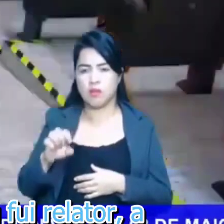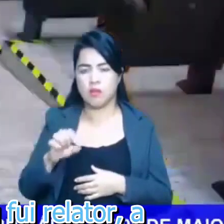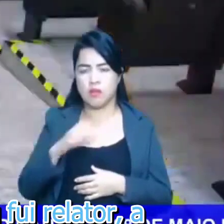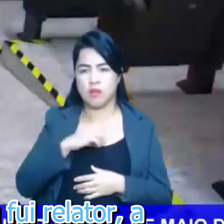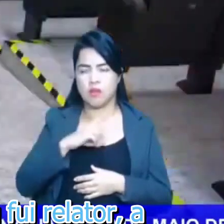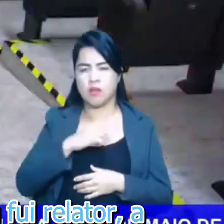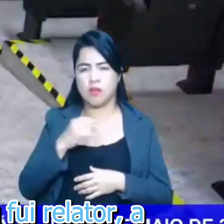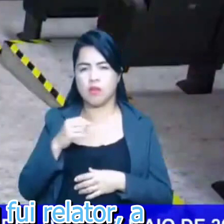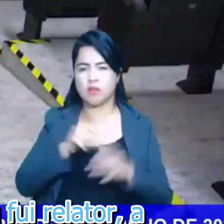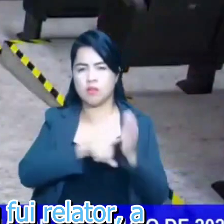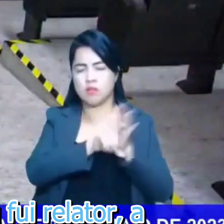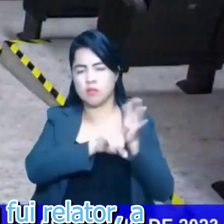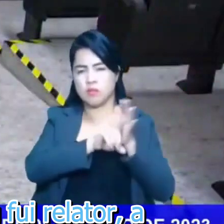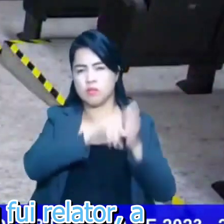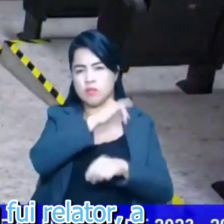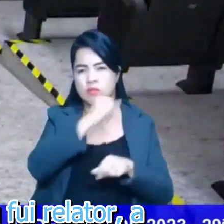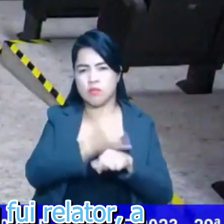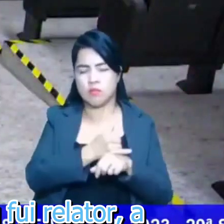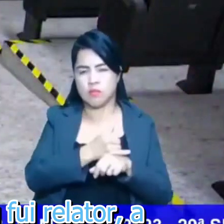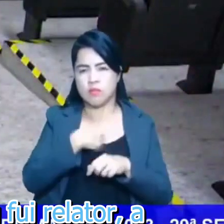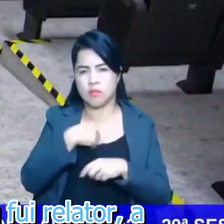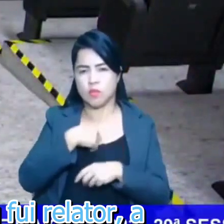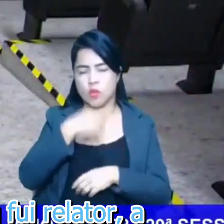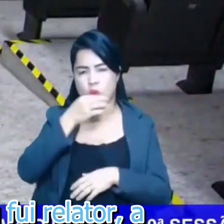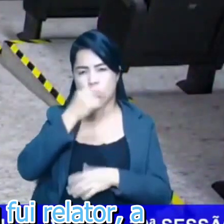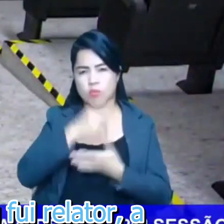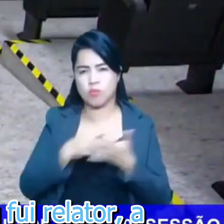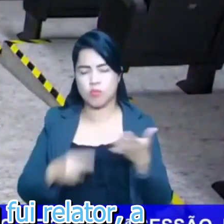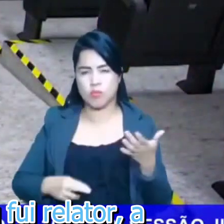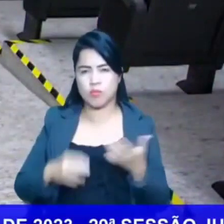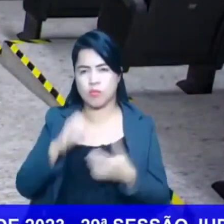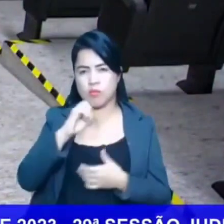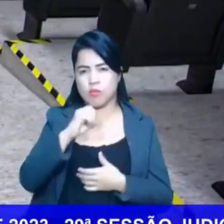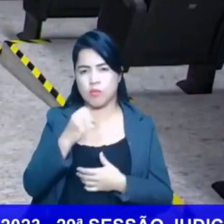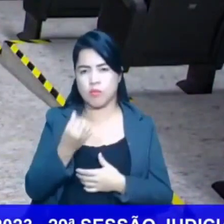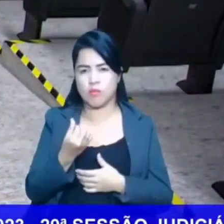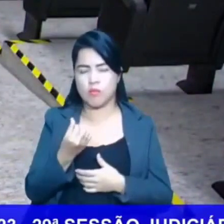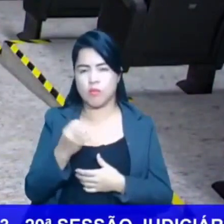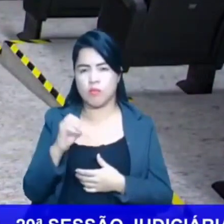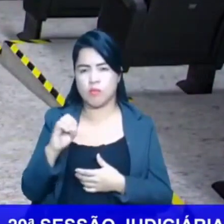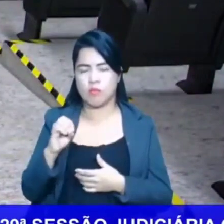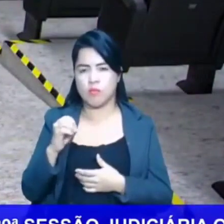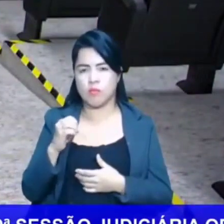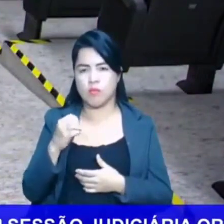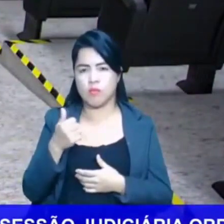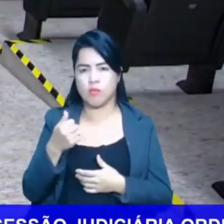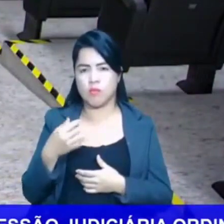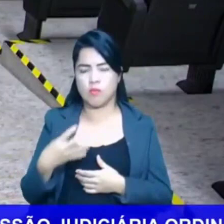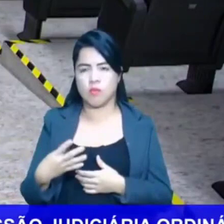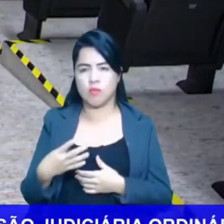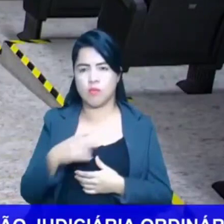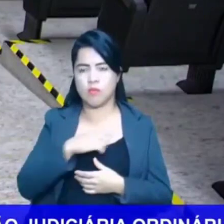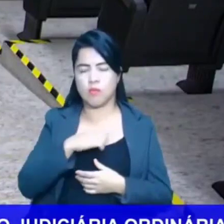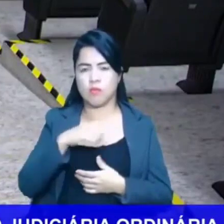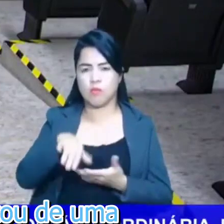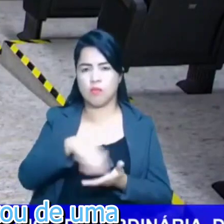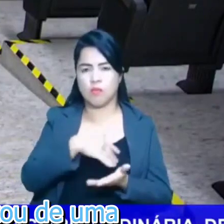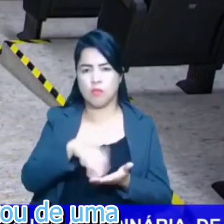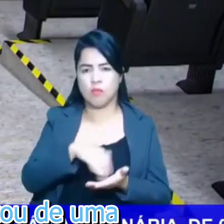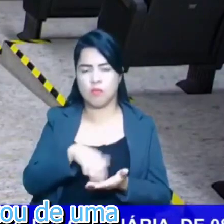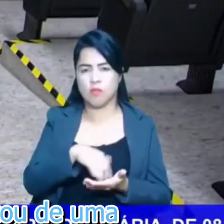Naquela ação de investigação judicial da qual eu fui relator, a 060-14-54, A